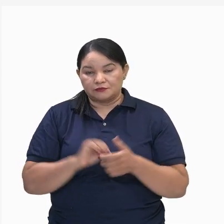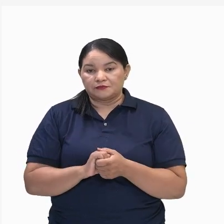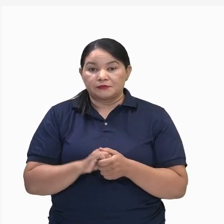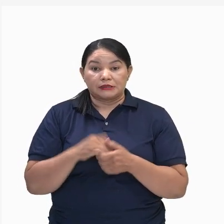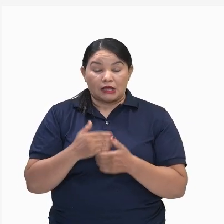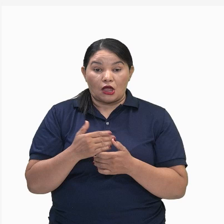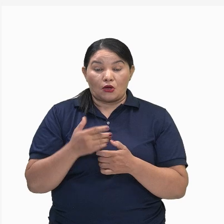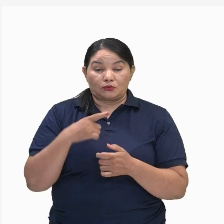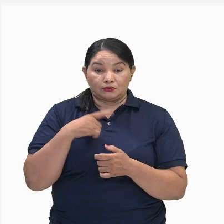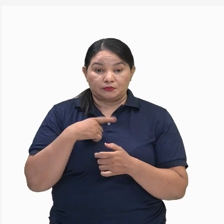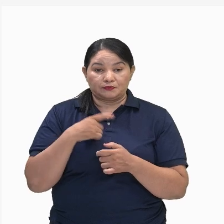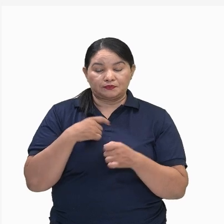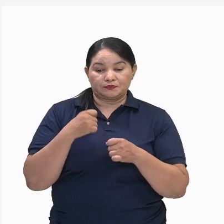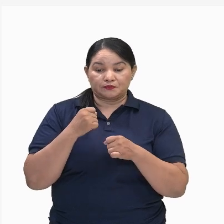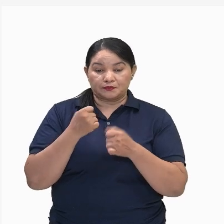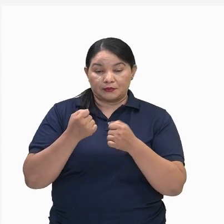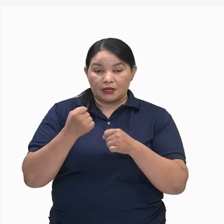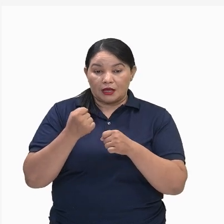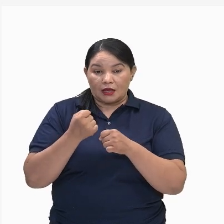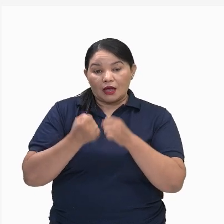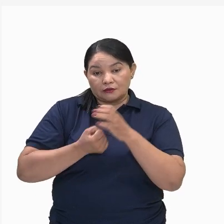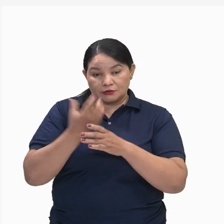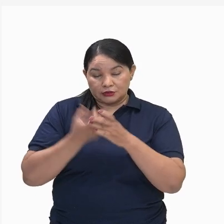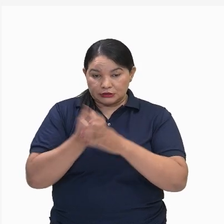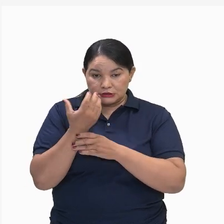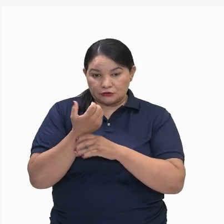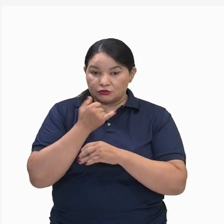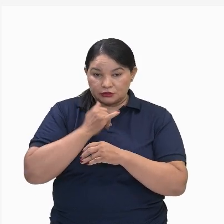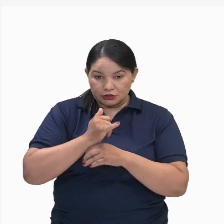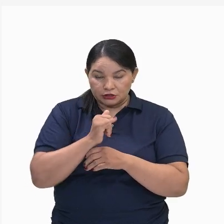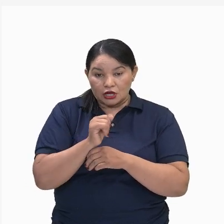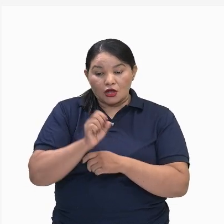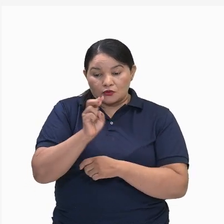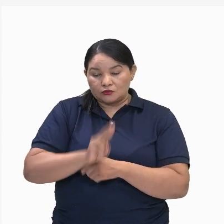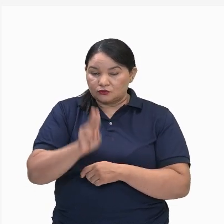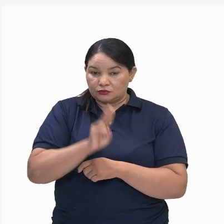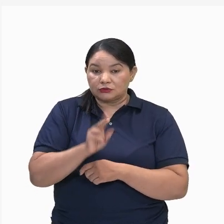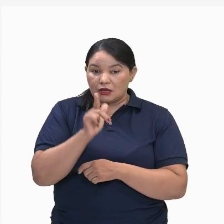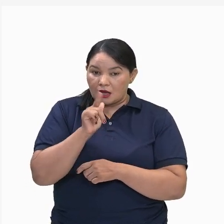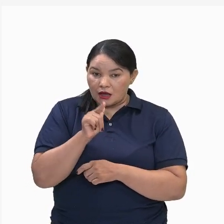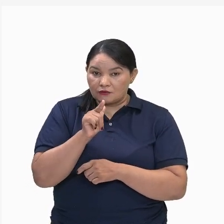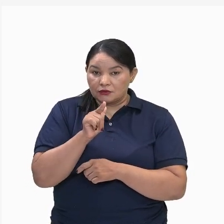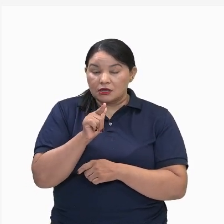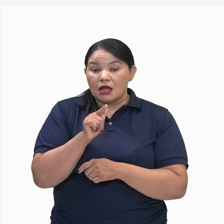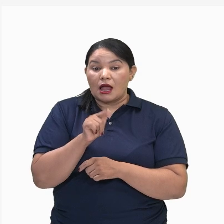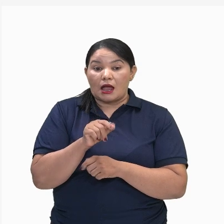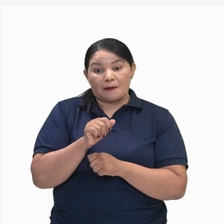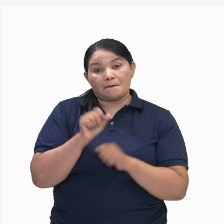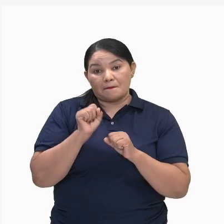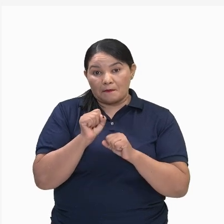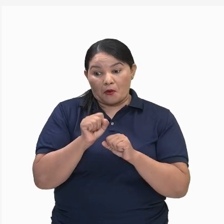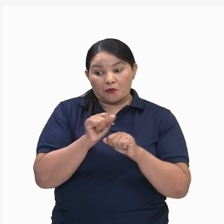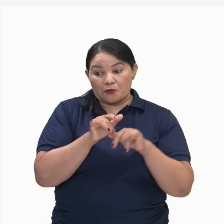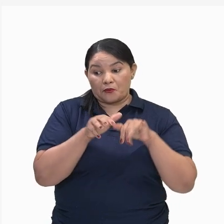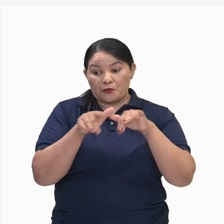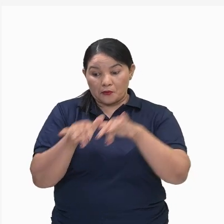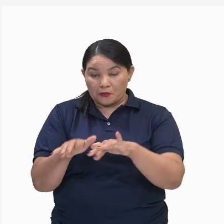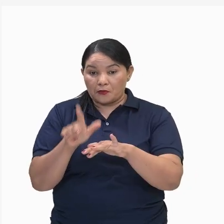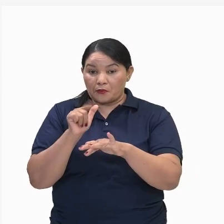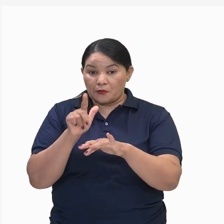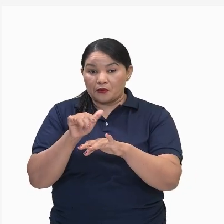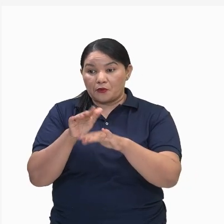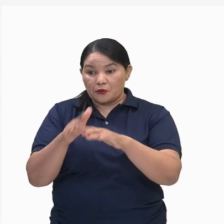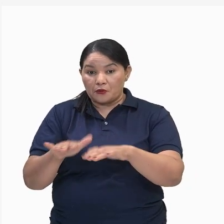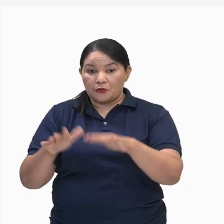energia elétrica pelas termoelétricas, elas utilizam água e depois essa água pode ser despejada nos rios, só que ela não está com a